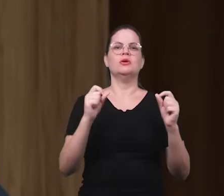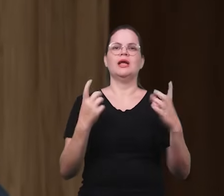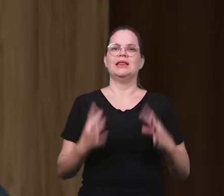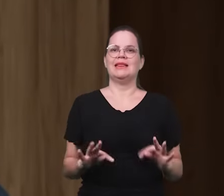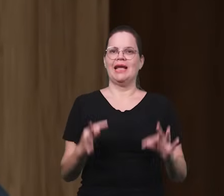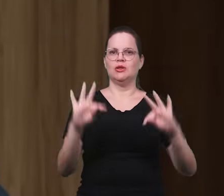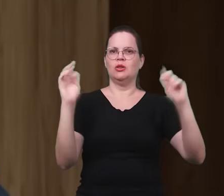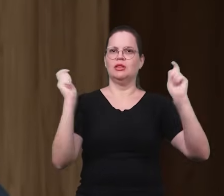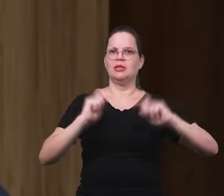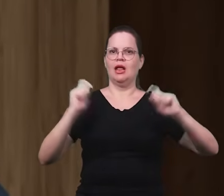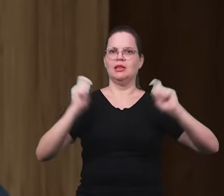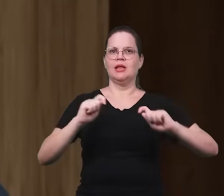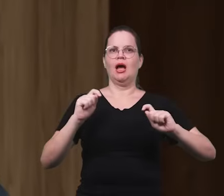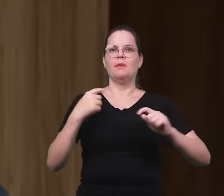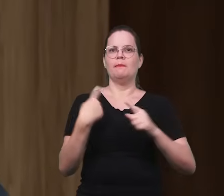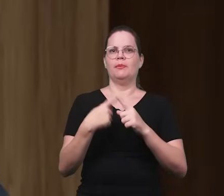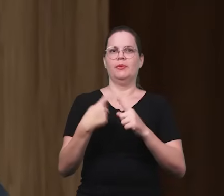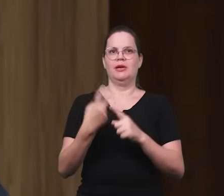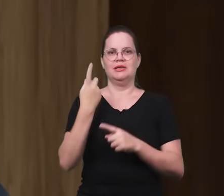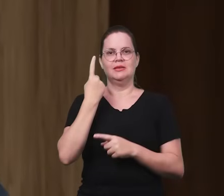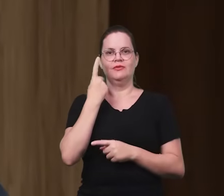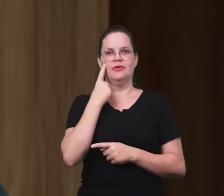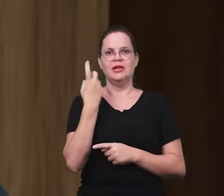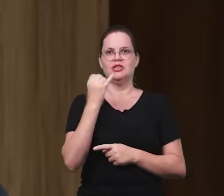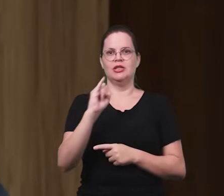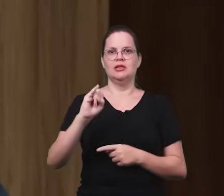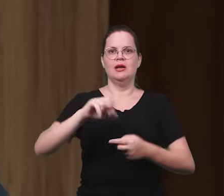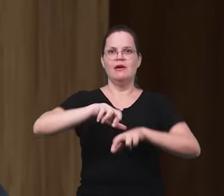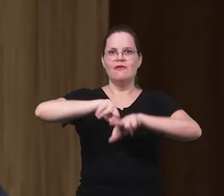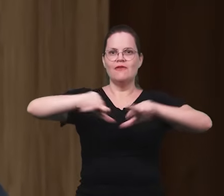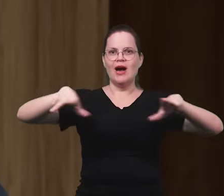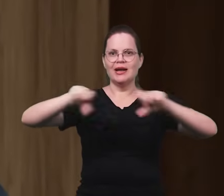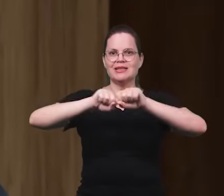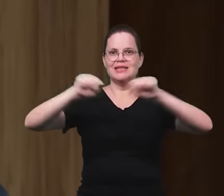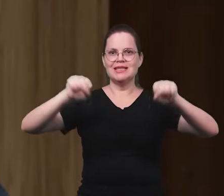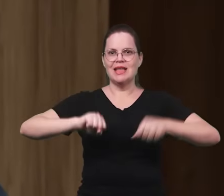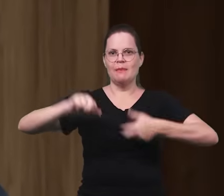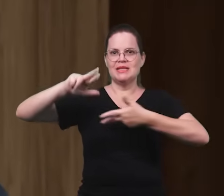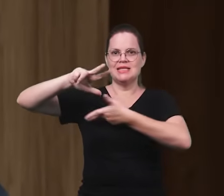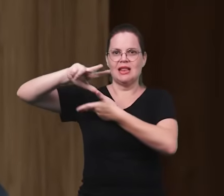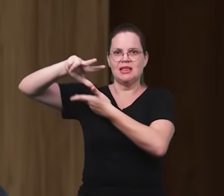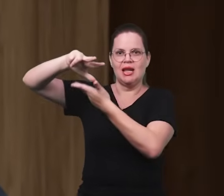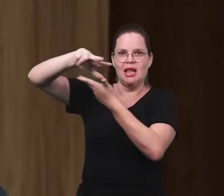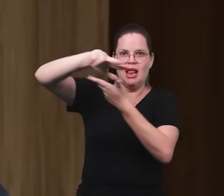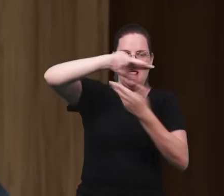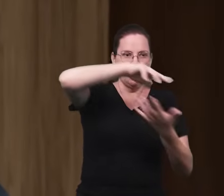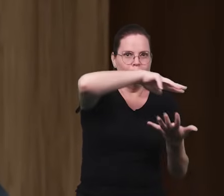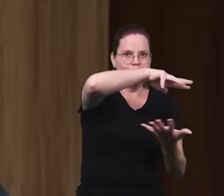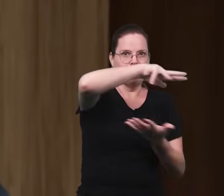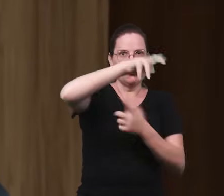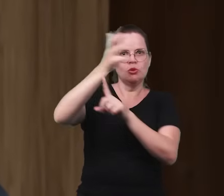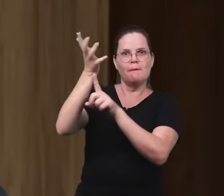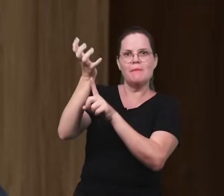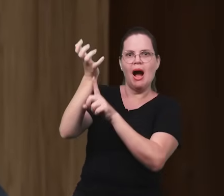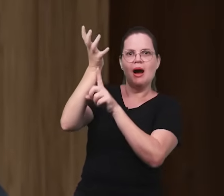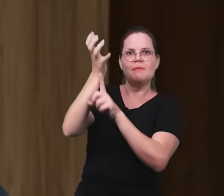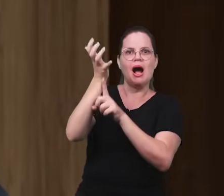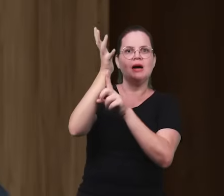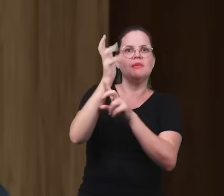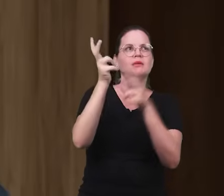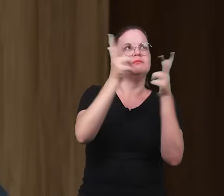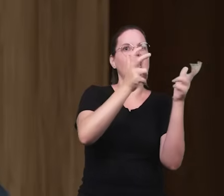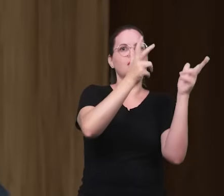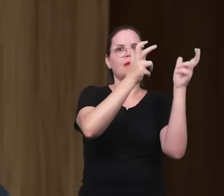nos permitem, através de vários sistemas de monitoramento em todo o mundo, mais